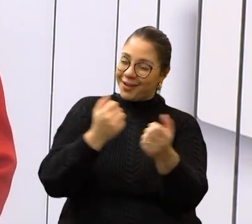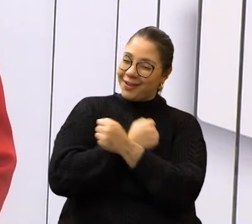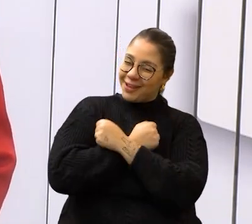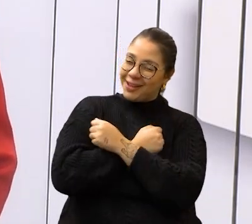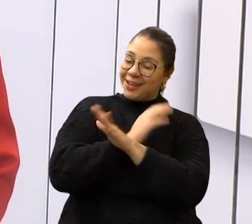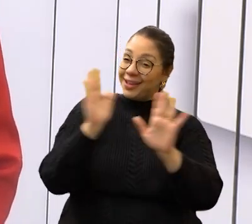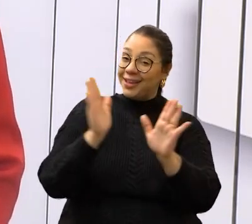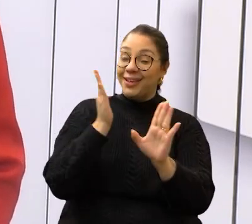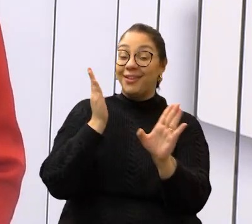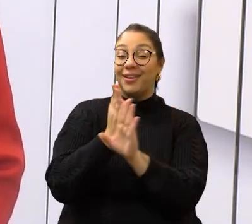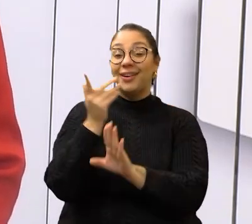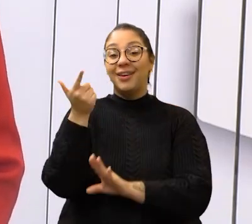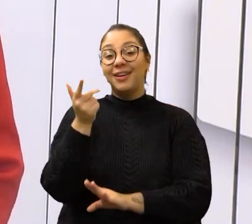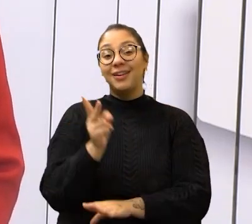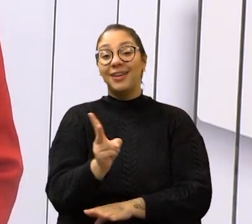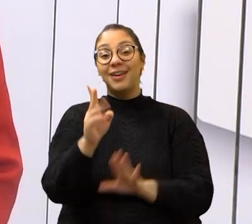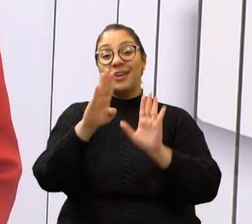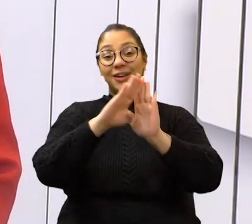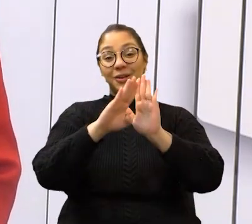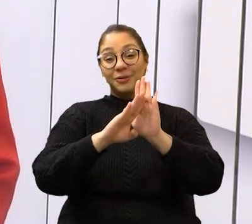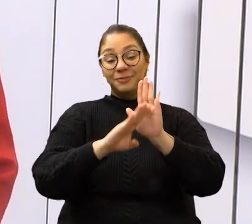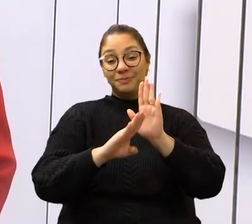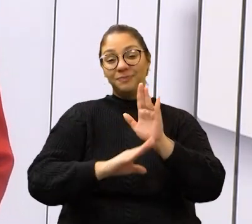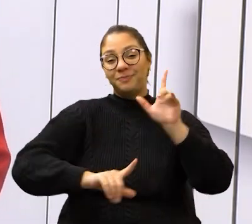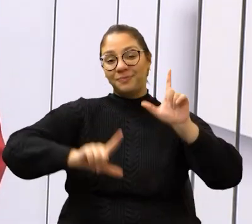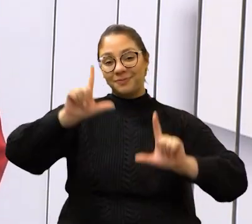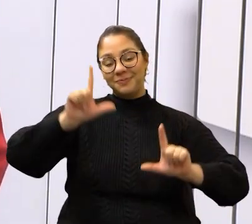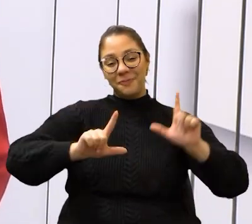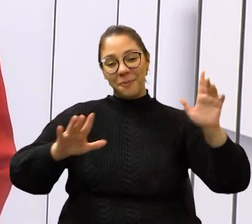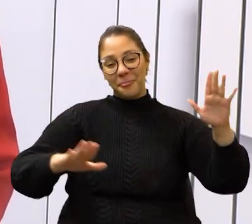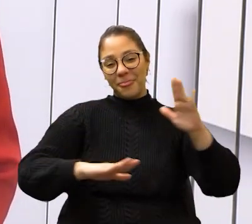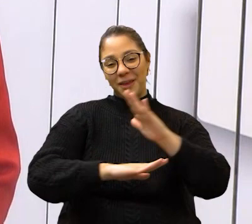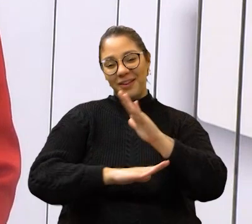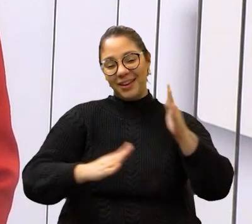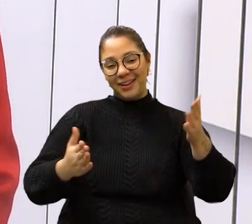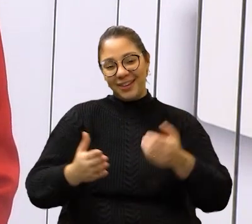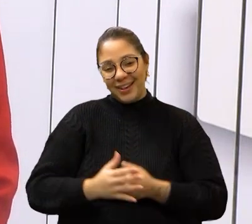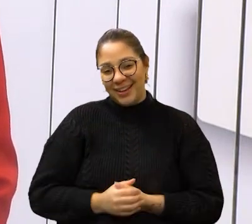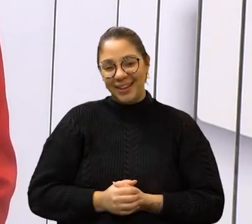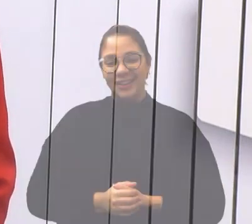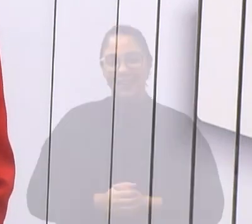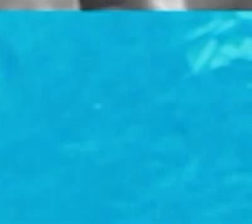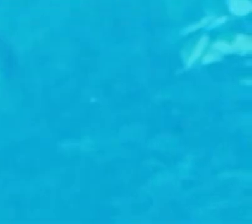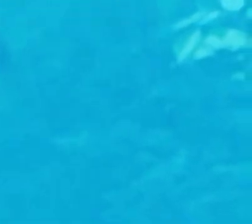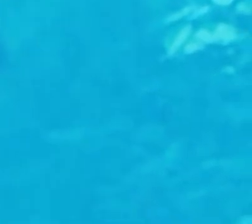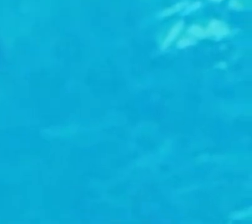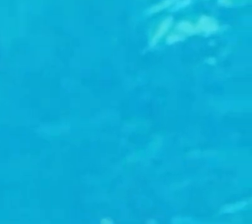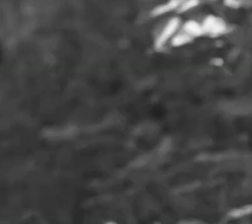vê a qualquer momento na programação da TV Câmara Campinas.